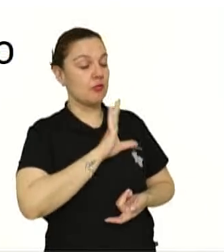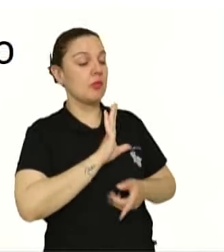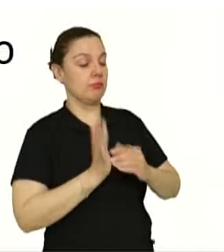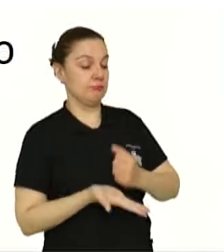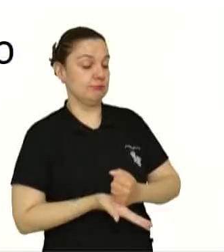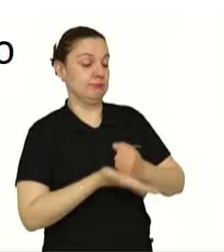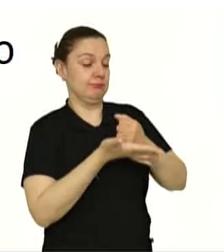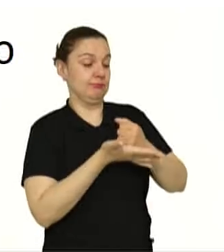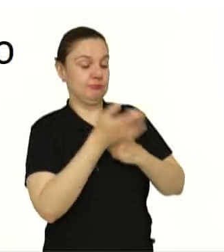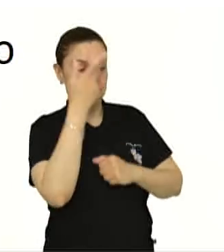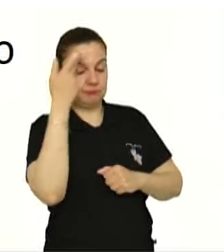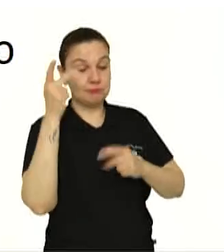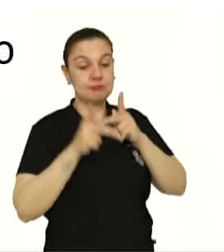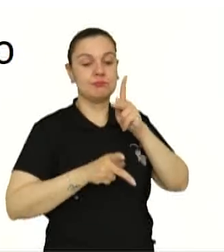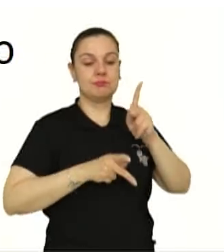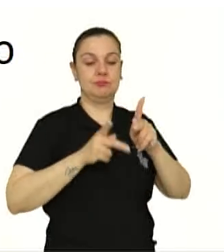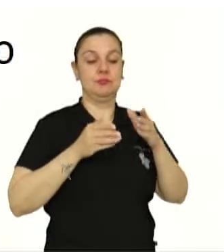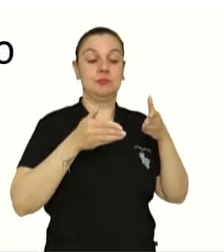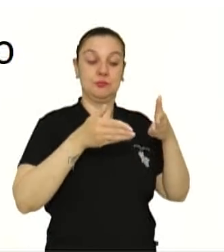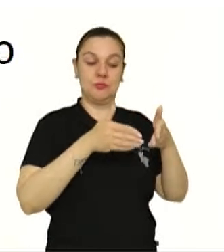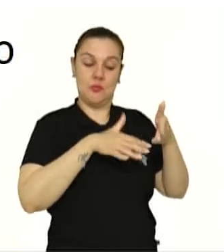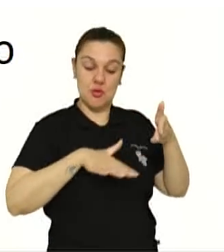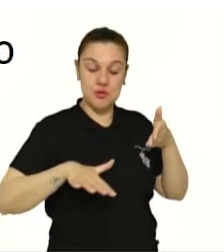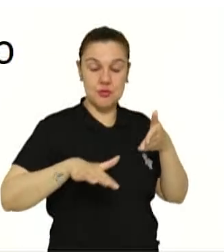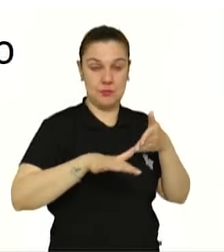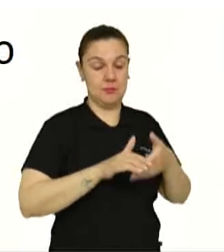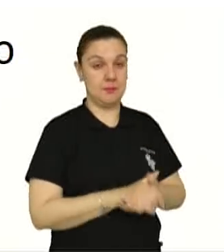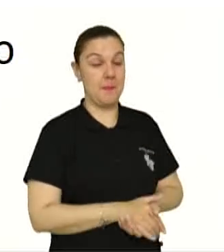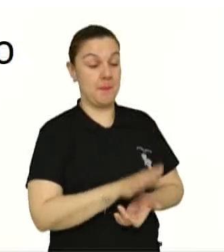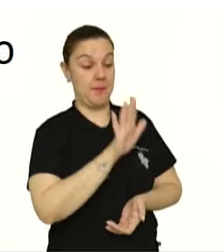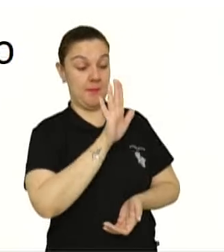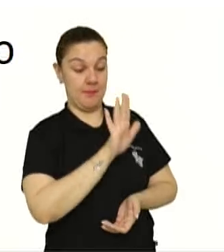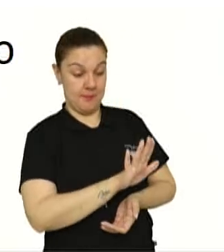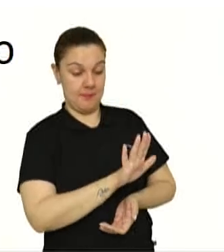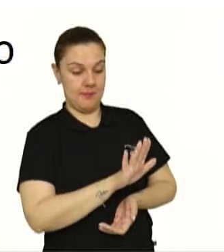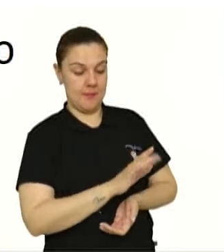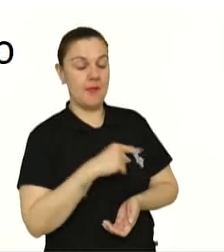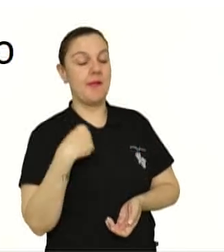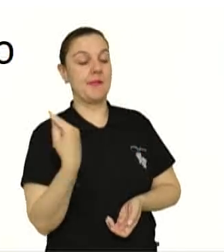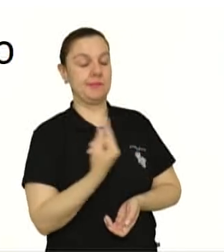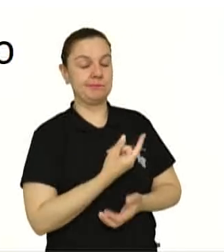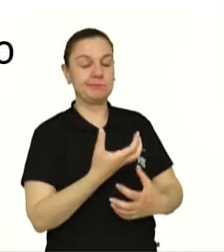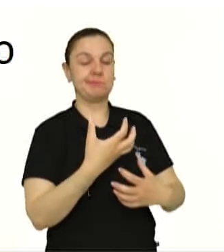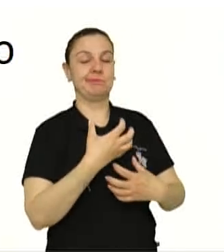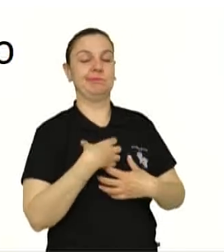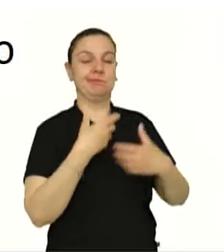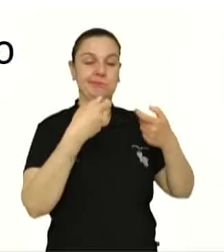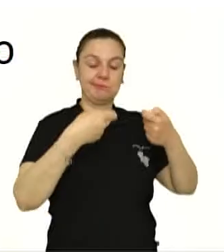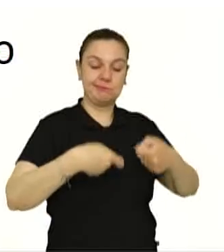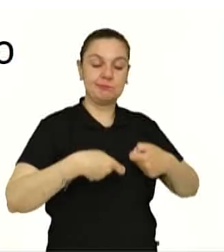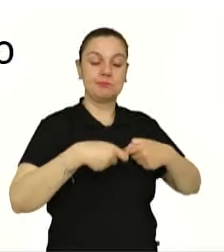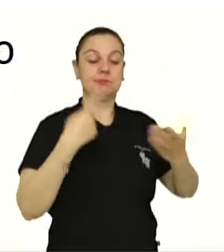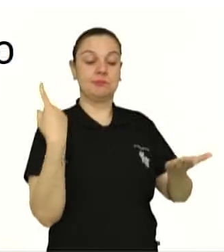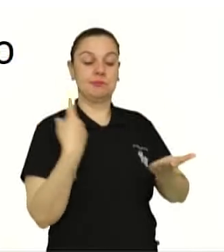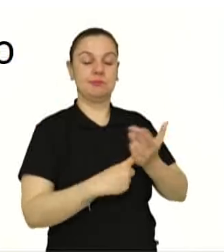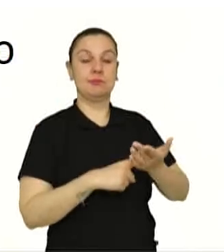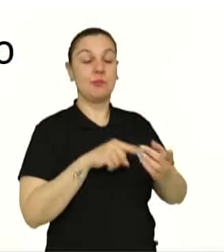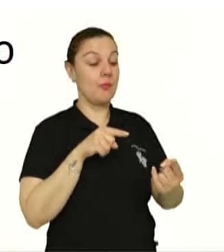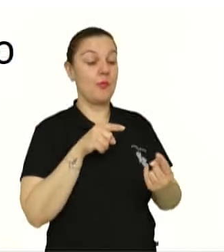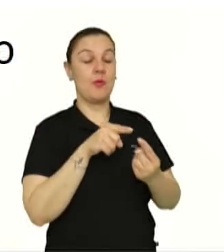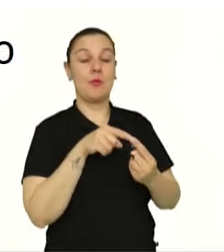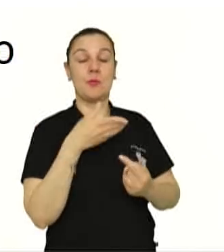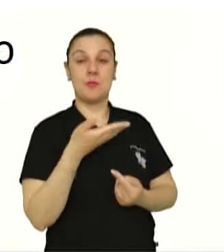da população, de uma forma geral, mas nós sentimos a necessidade de estabelecer uma